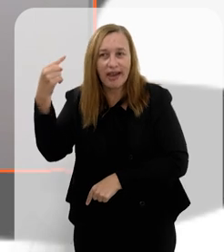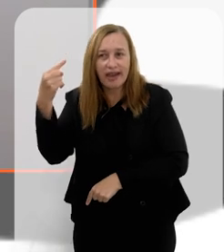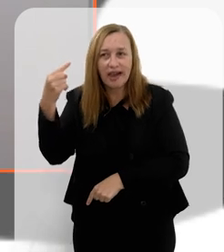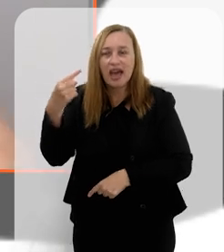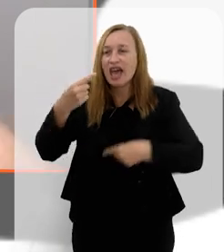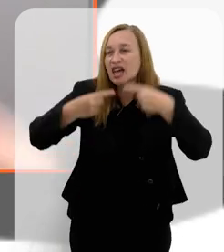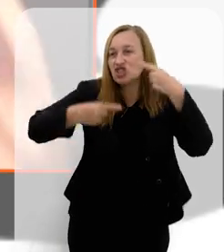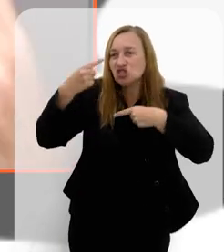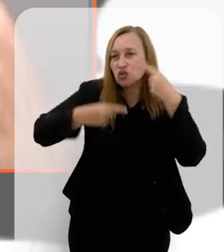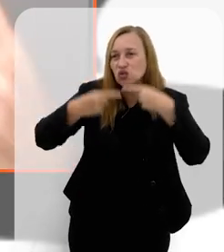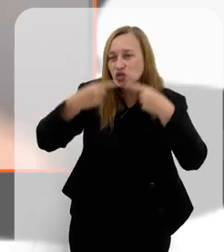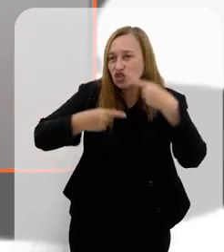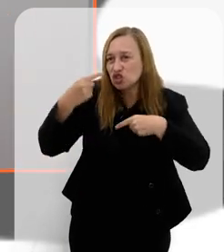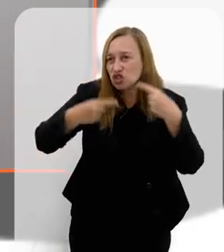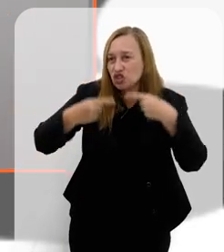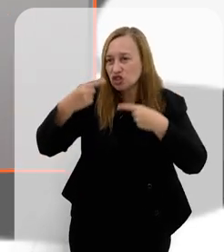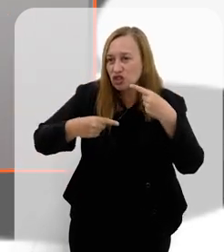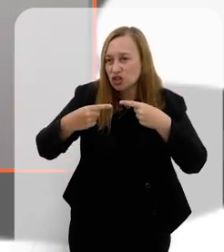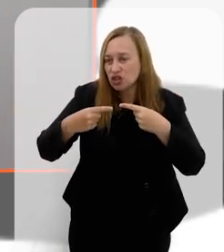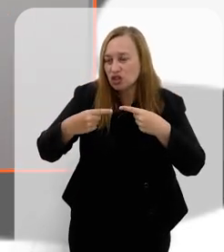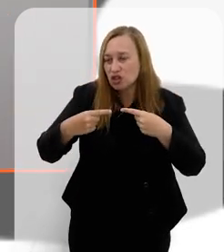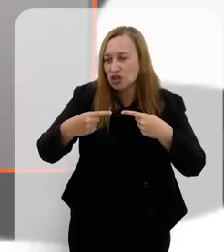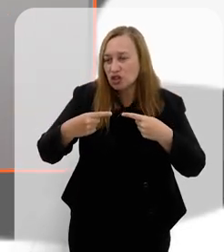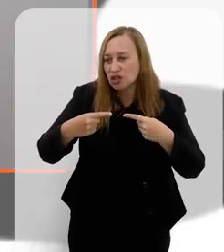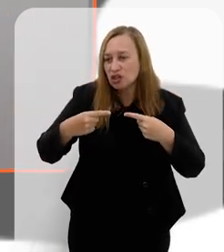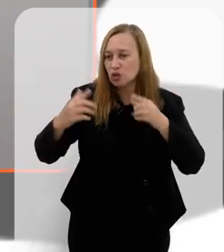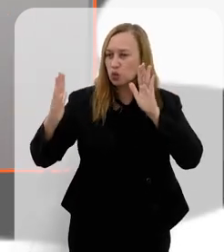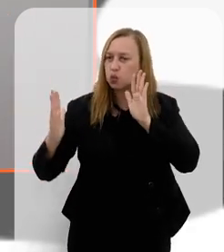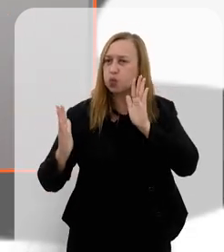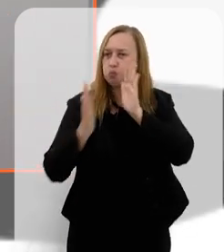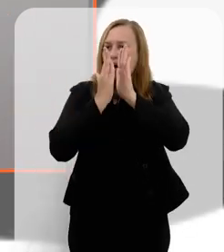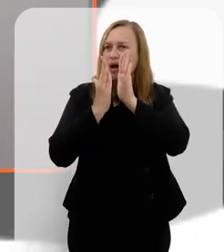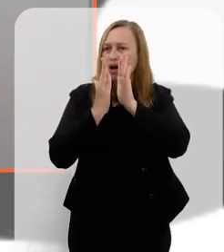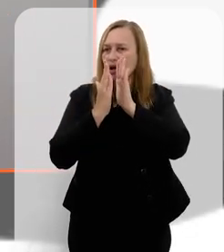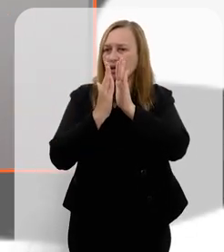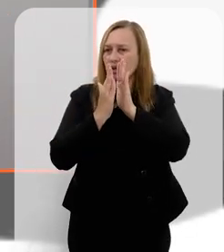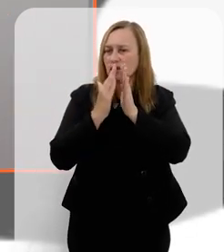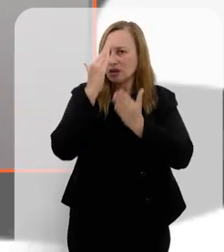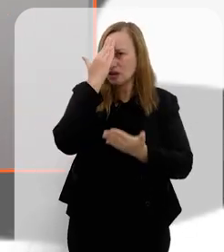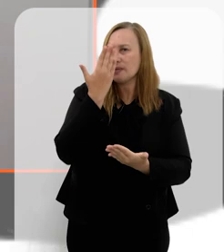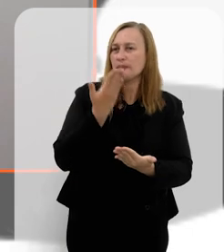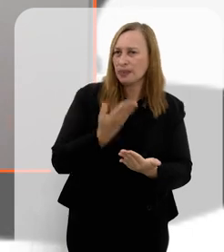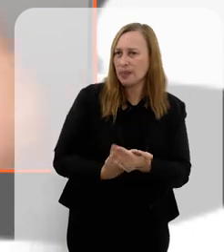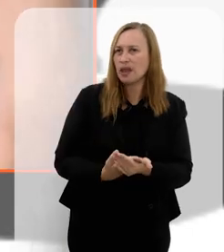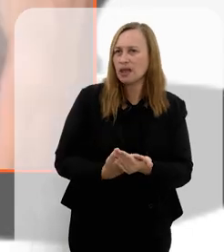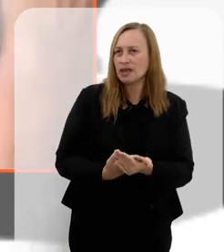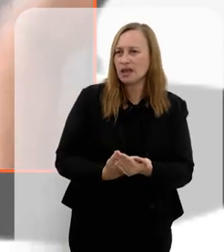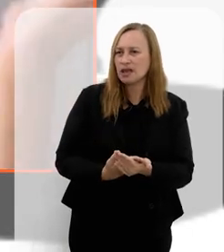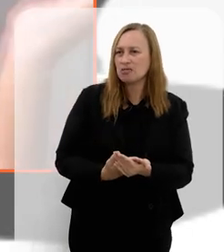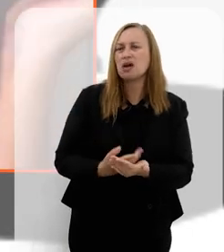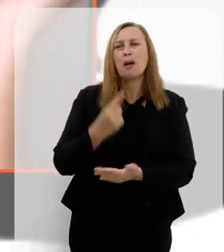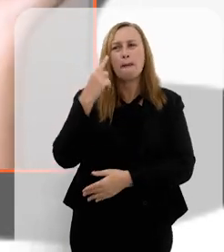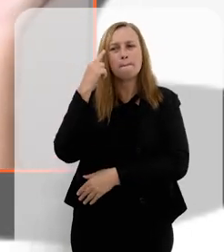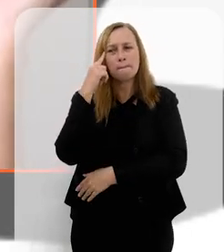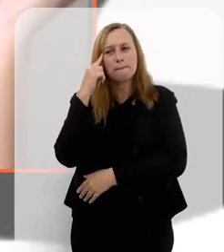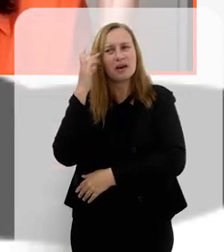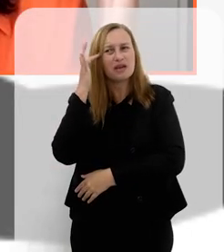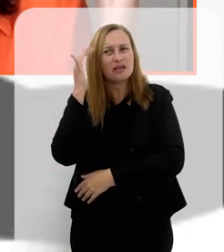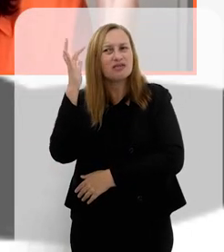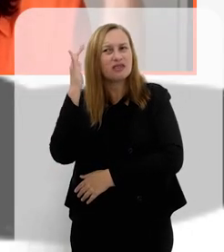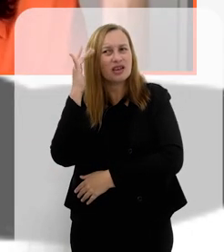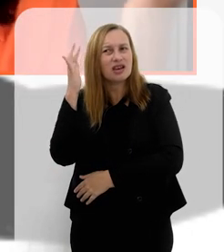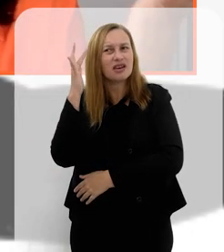ideia. É debatendo que você é confrontado nas suas crenças, né? E reflete,